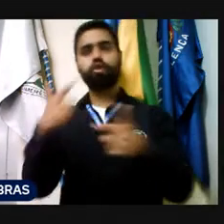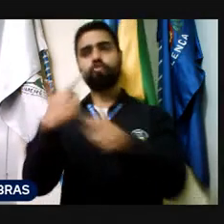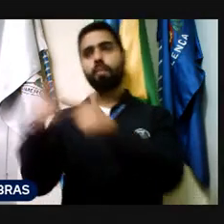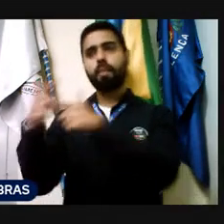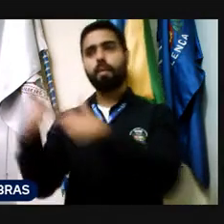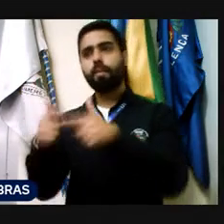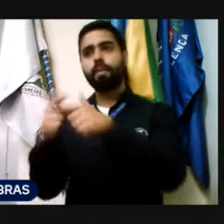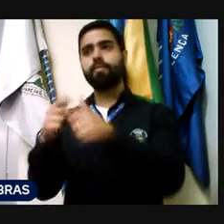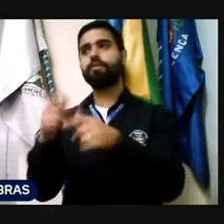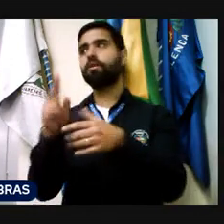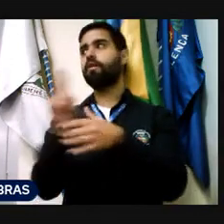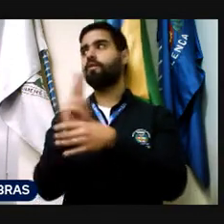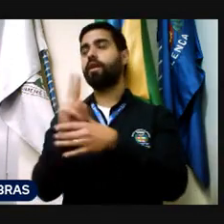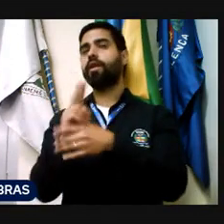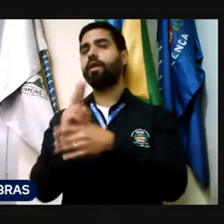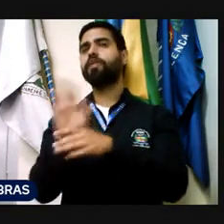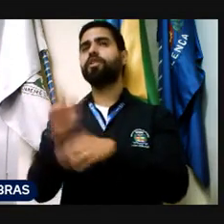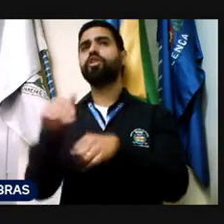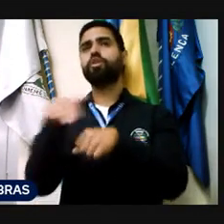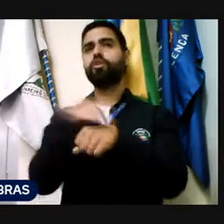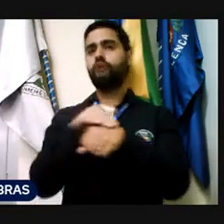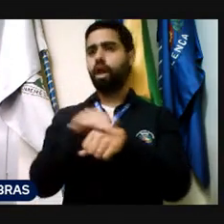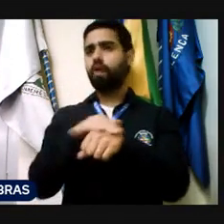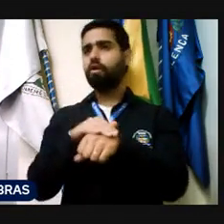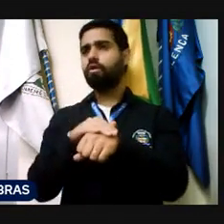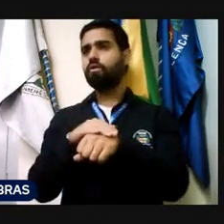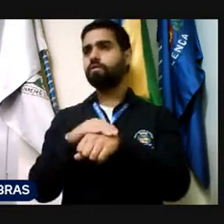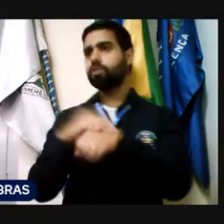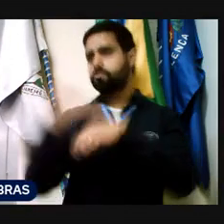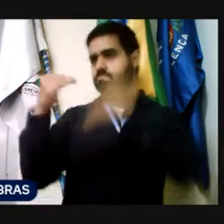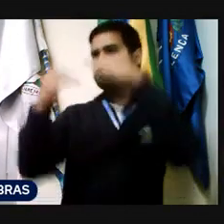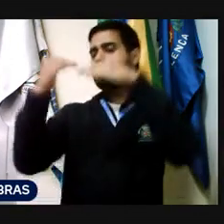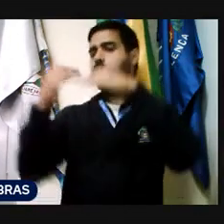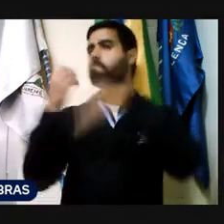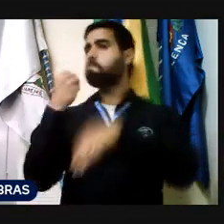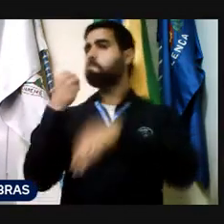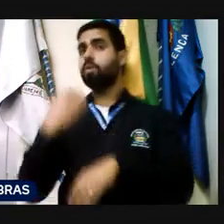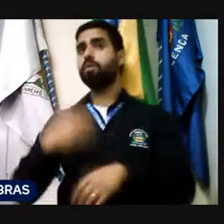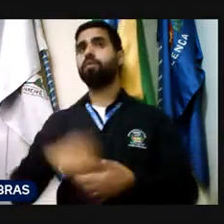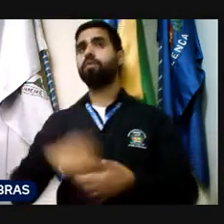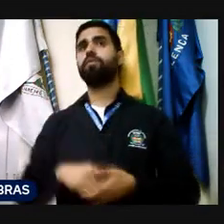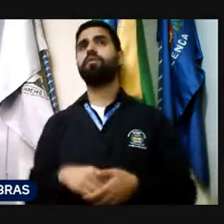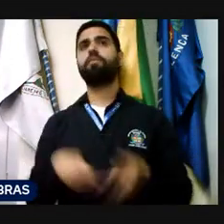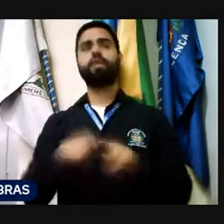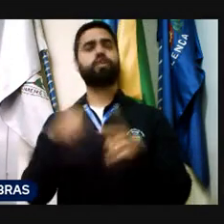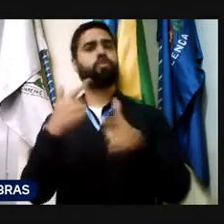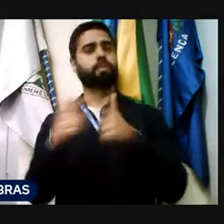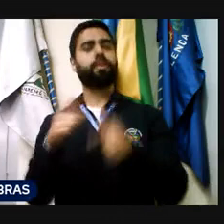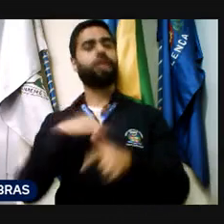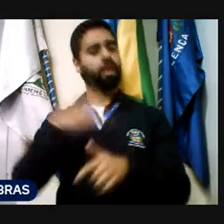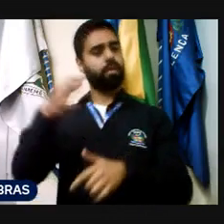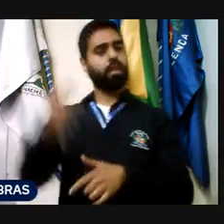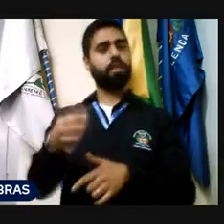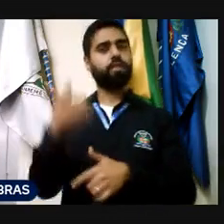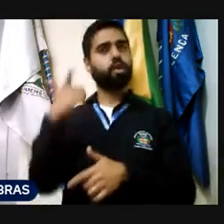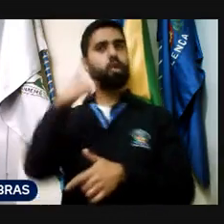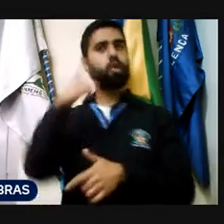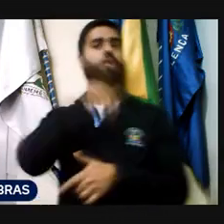Valença e a gente conversou num nível elevado, bacana, dessa situação e tenho certeza que a gente vai